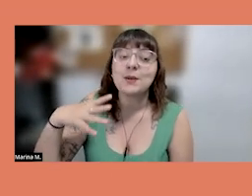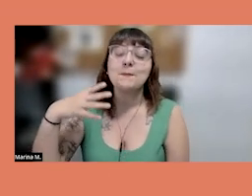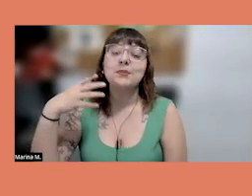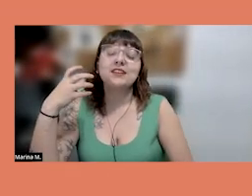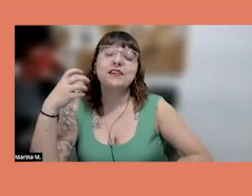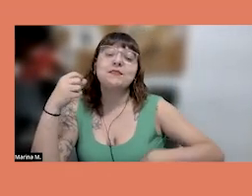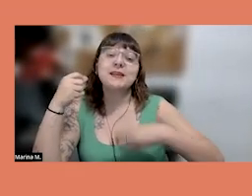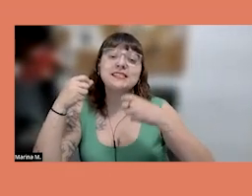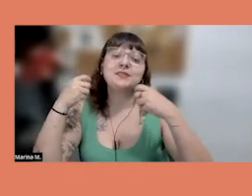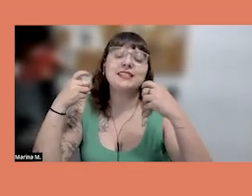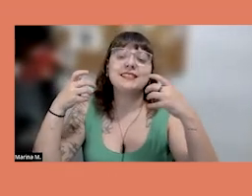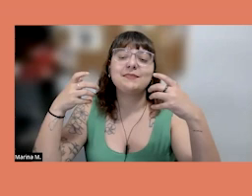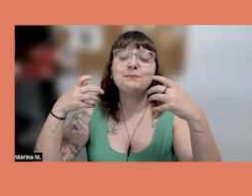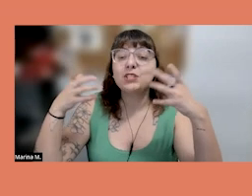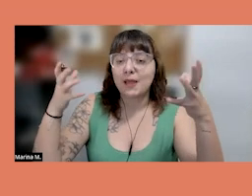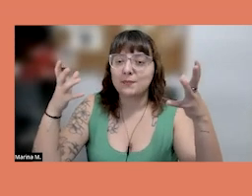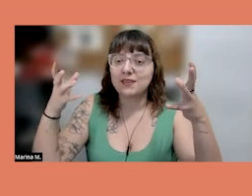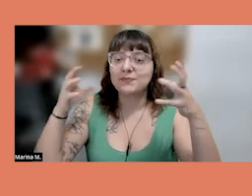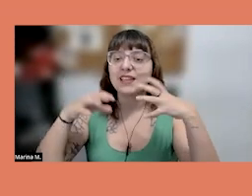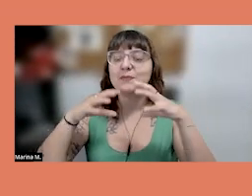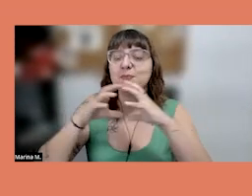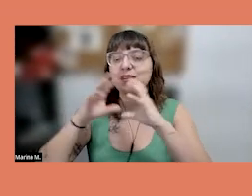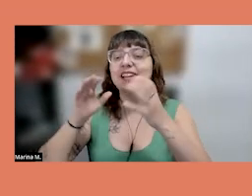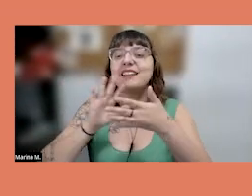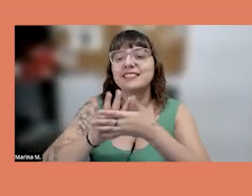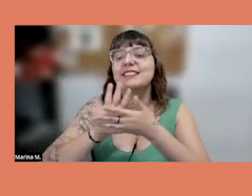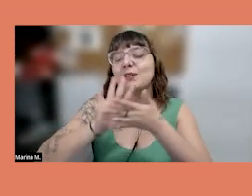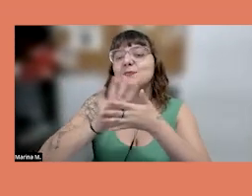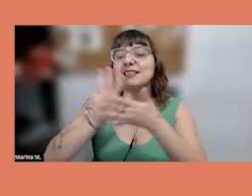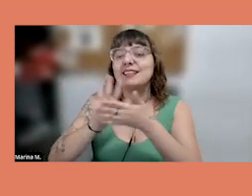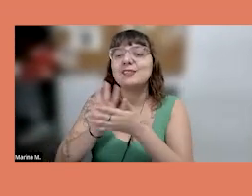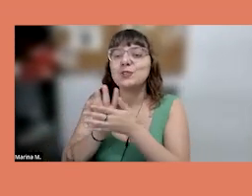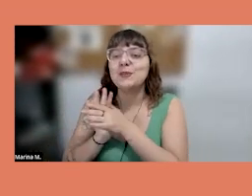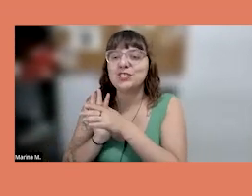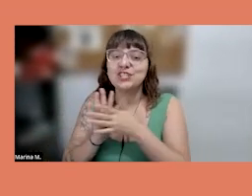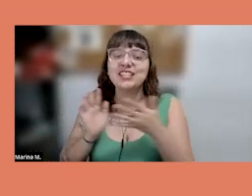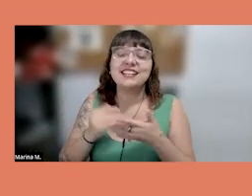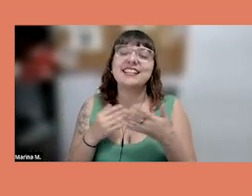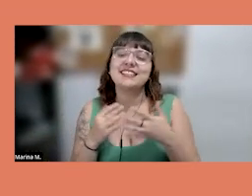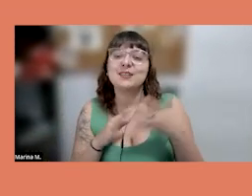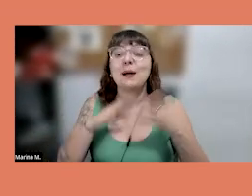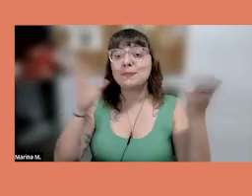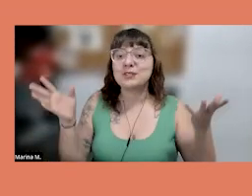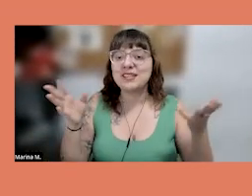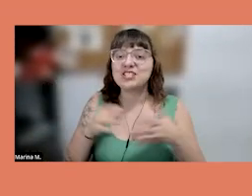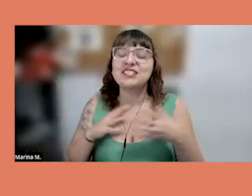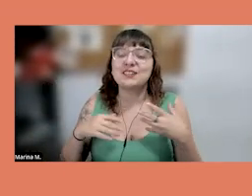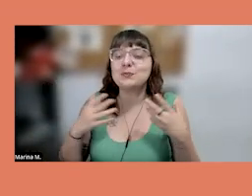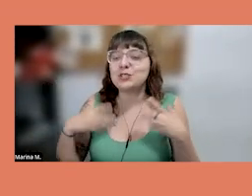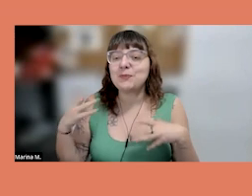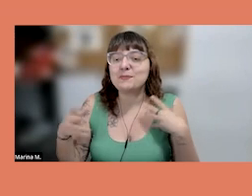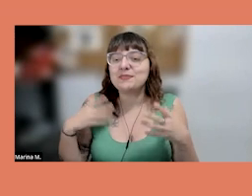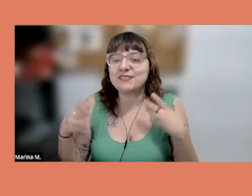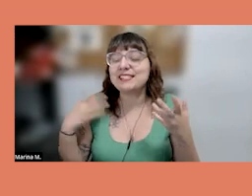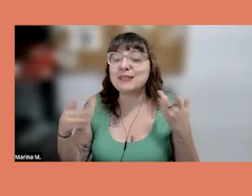esquisito, porque eu ficava pensando em bitmap, né? Porque são as matrizes de bit, né? São mapas de bit, então